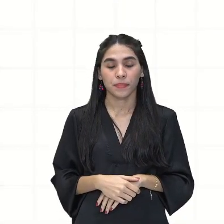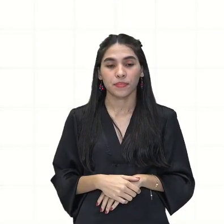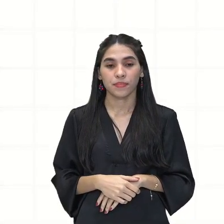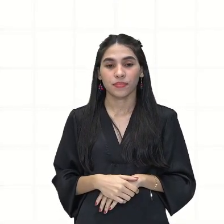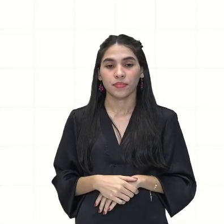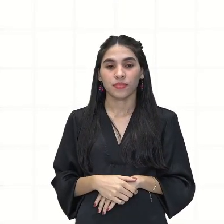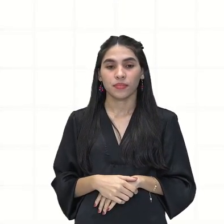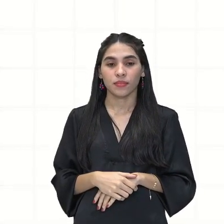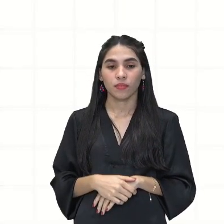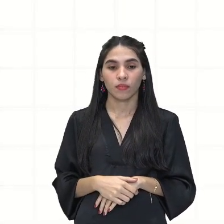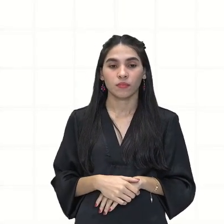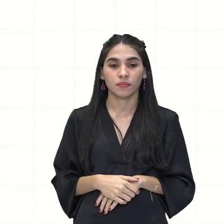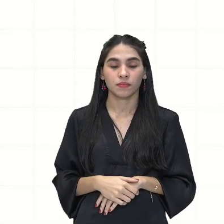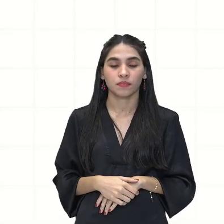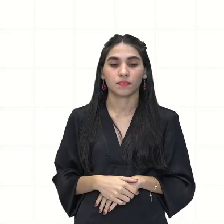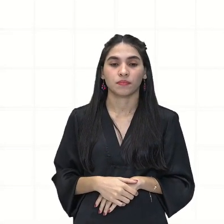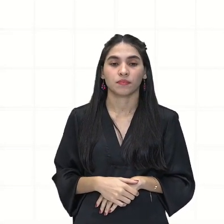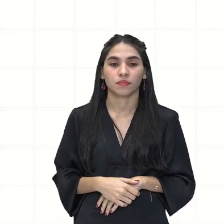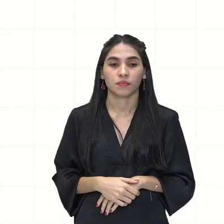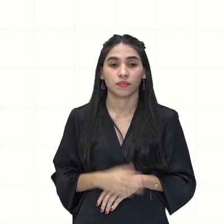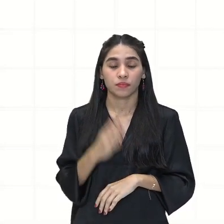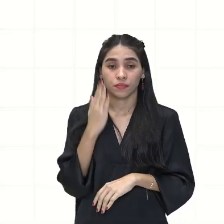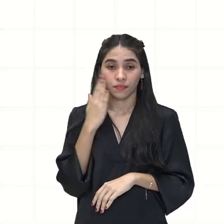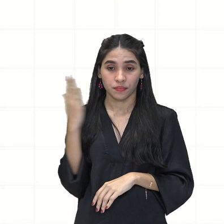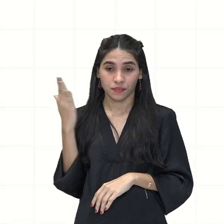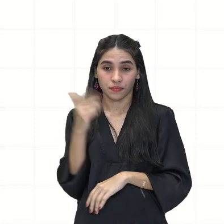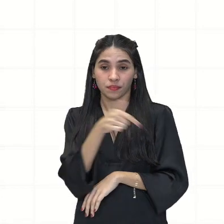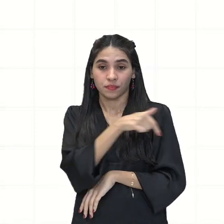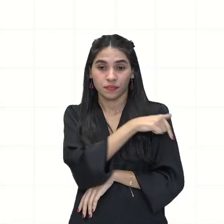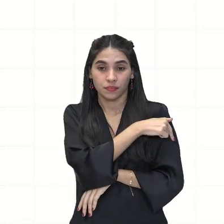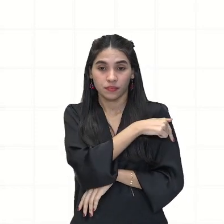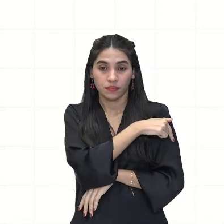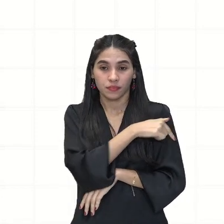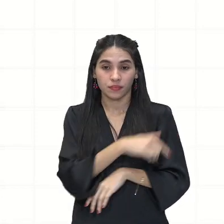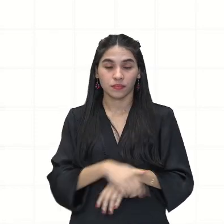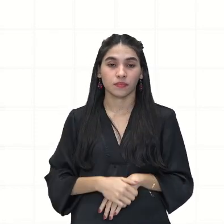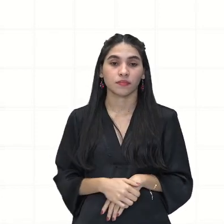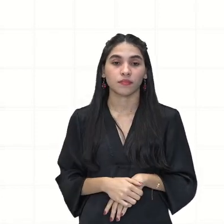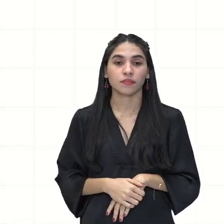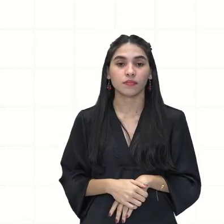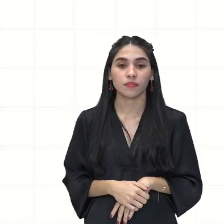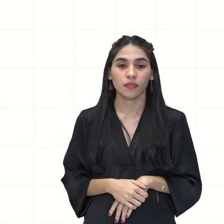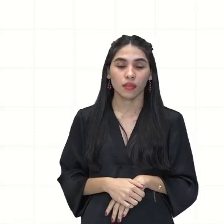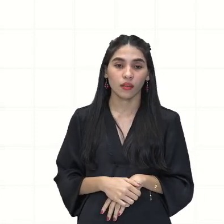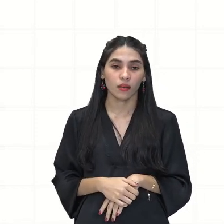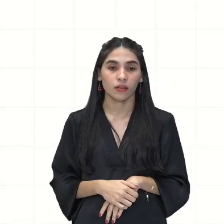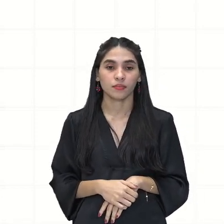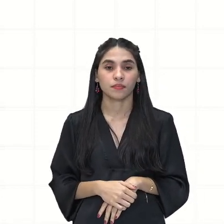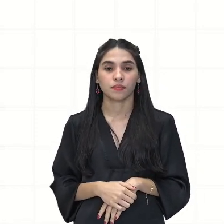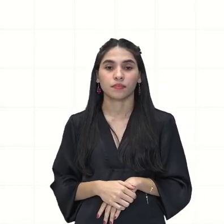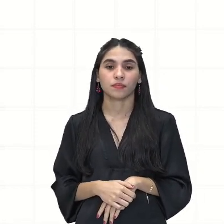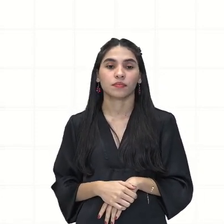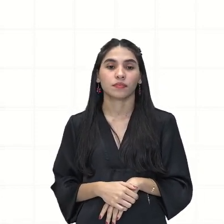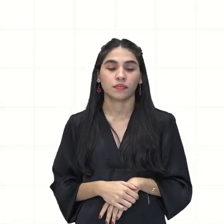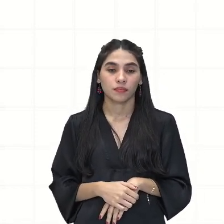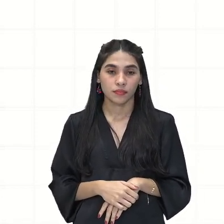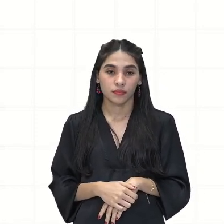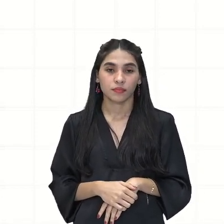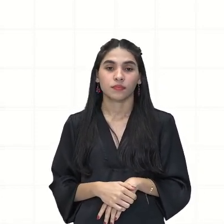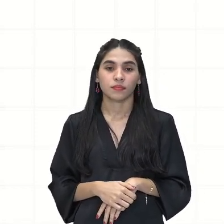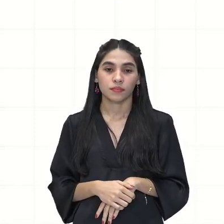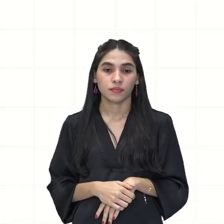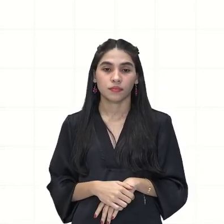explicação. Vamos para o sétimo ano. Olha, o sétimo ano, a média aritmética foi